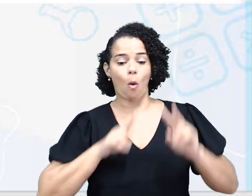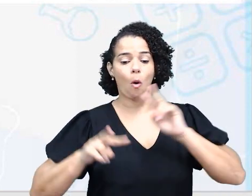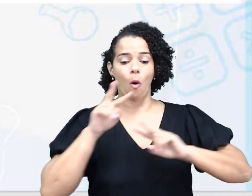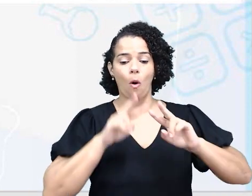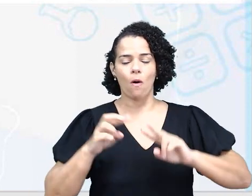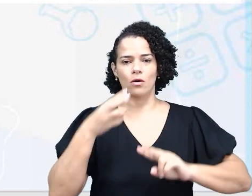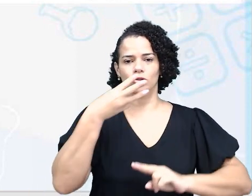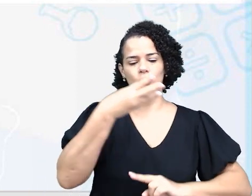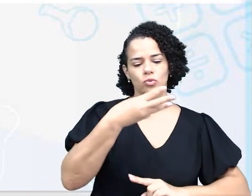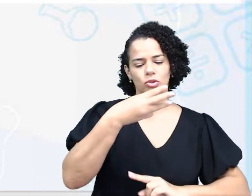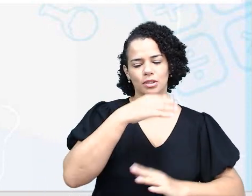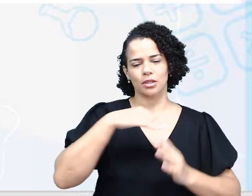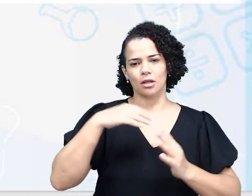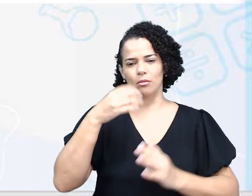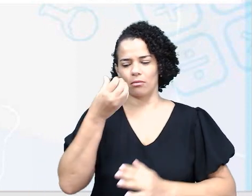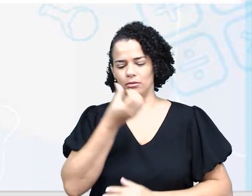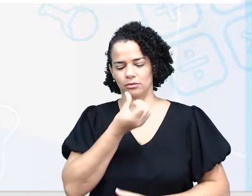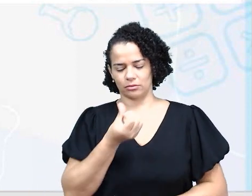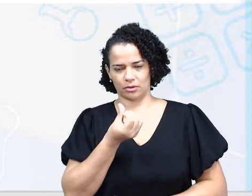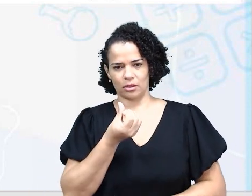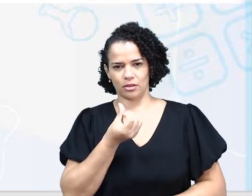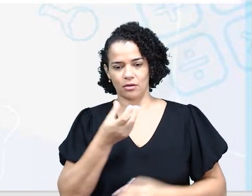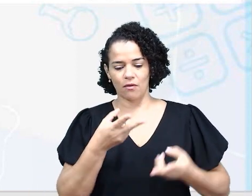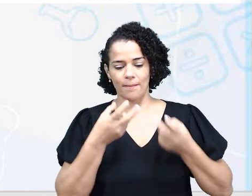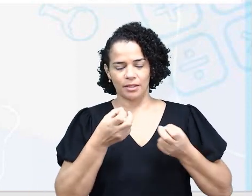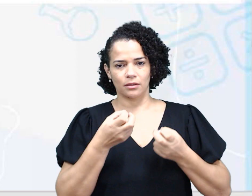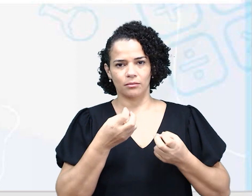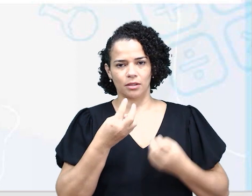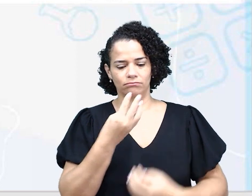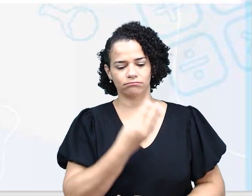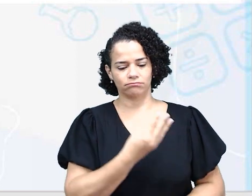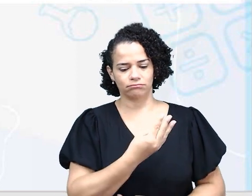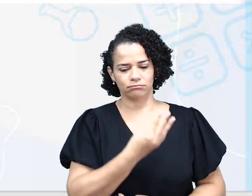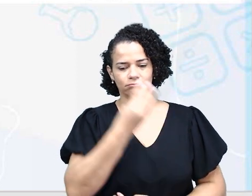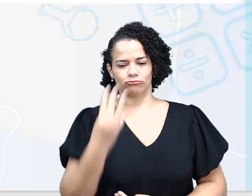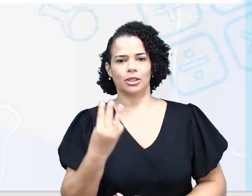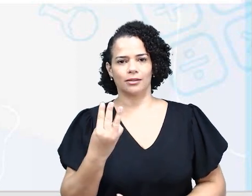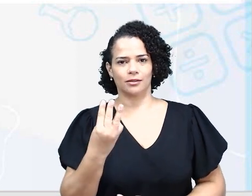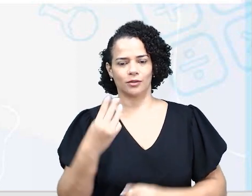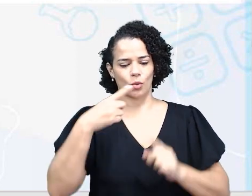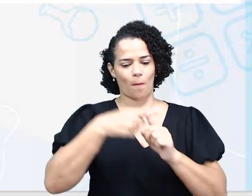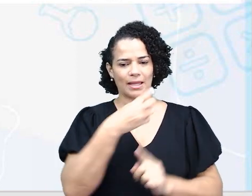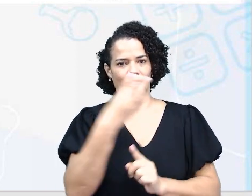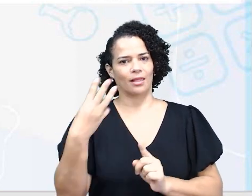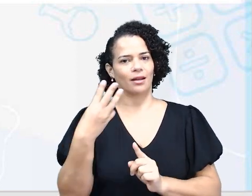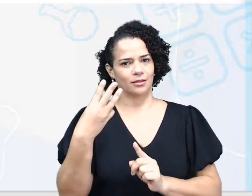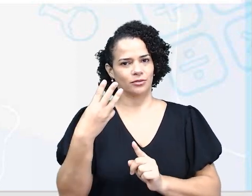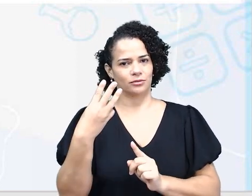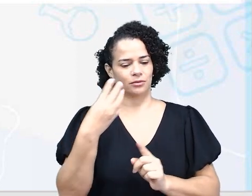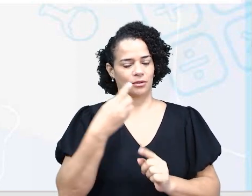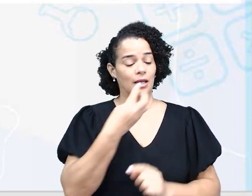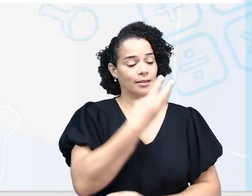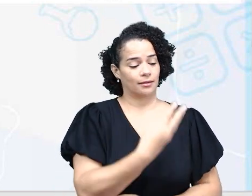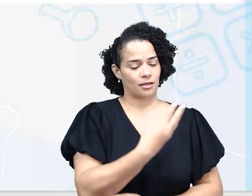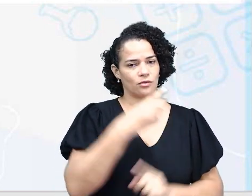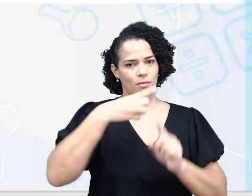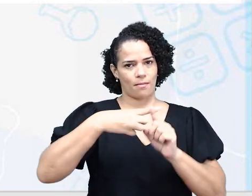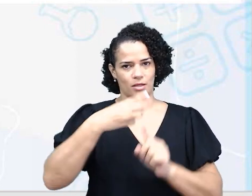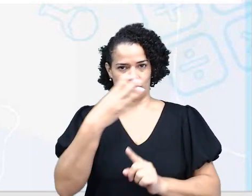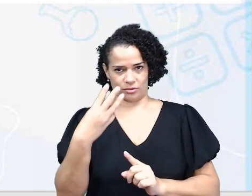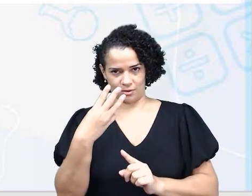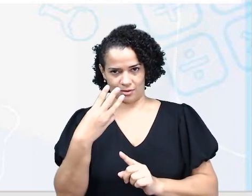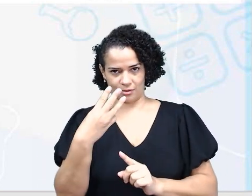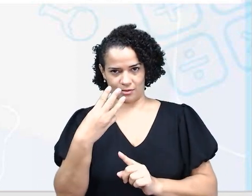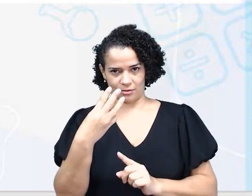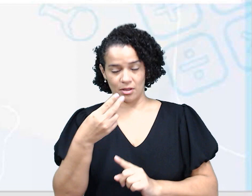ó, do 3 para o 6, eu vou perceber que eu andei 3 casas, né? Eu somei 3 unidades, né? 3 mais 3 é 6.